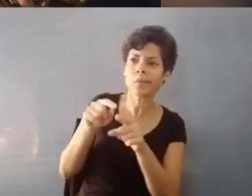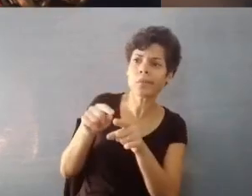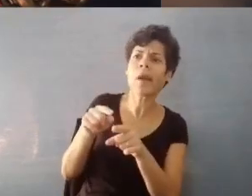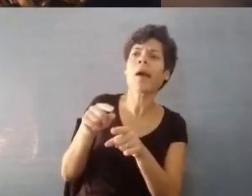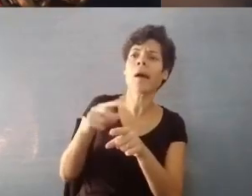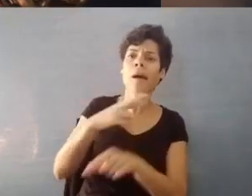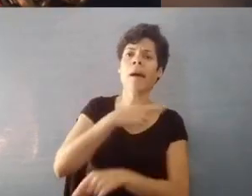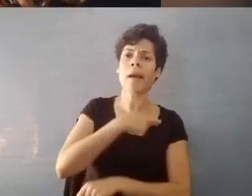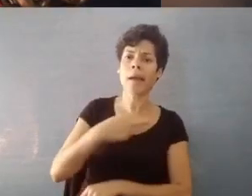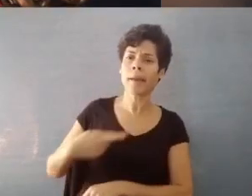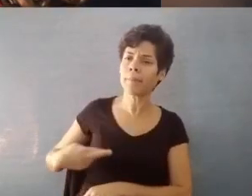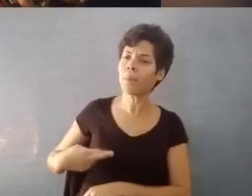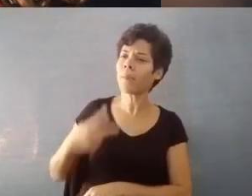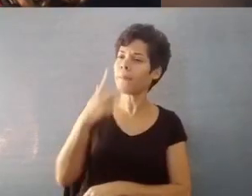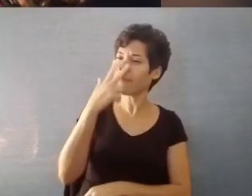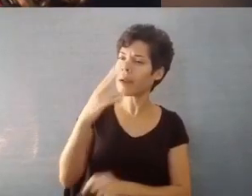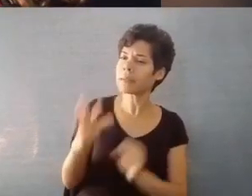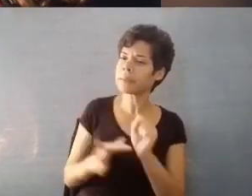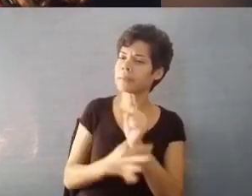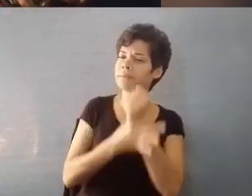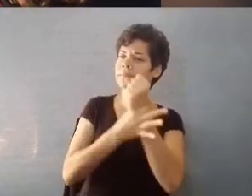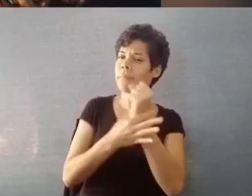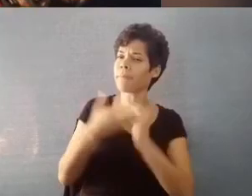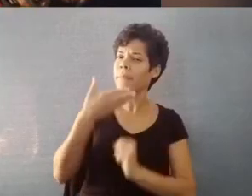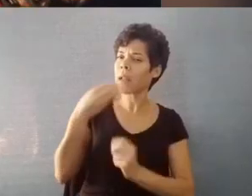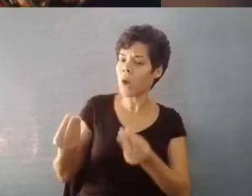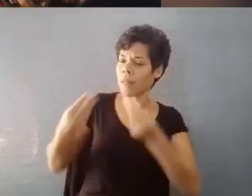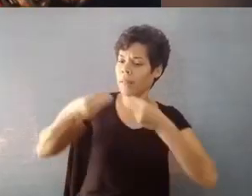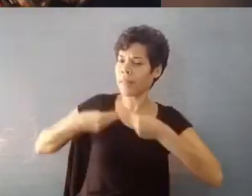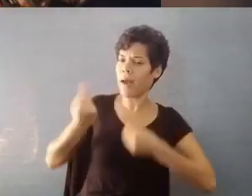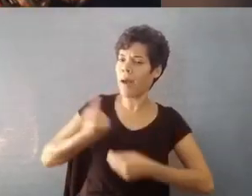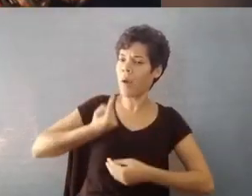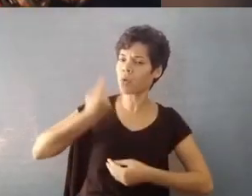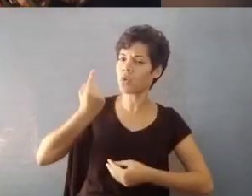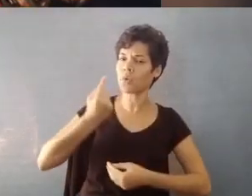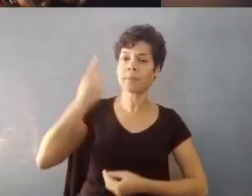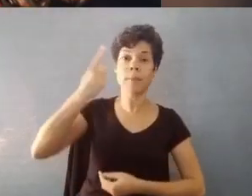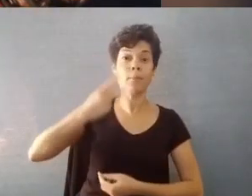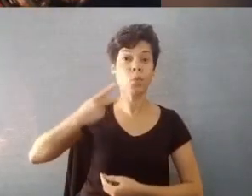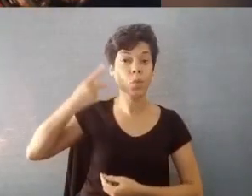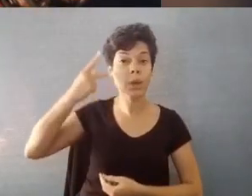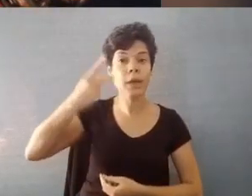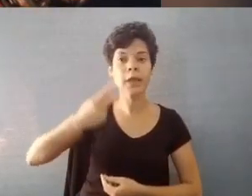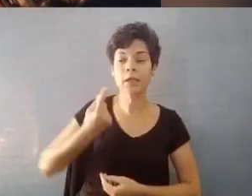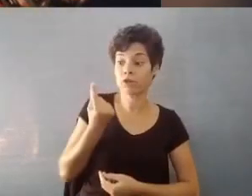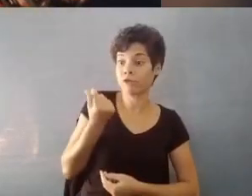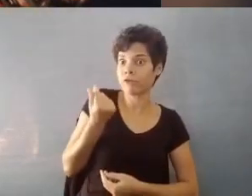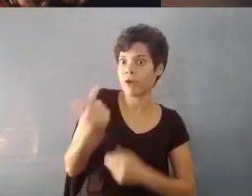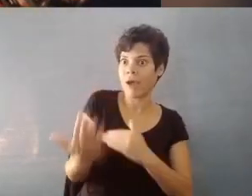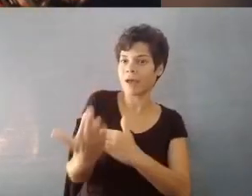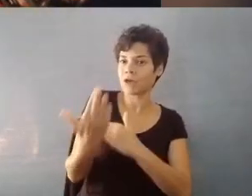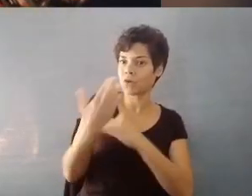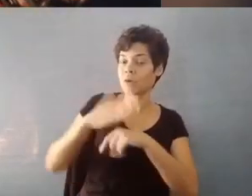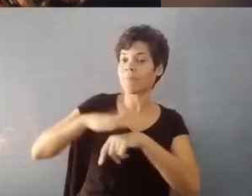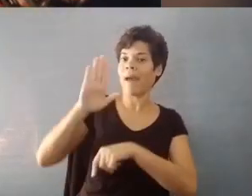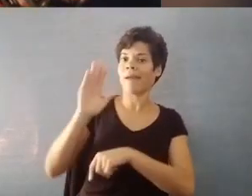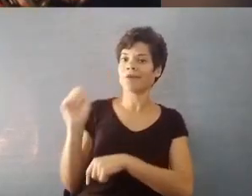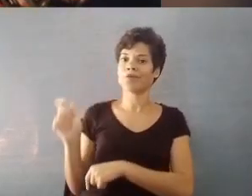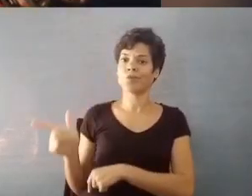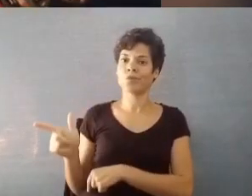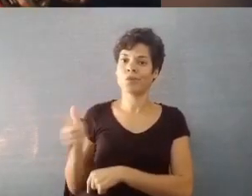República poderia assegurar mais autonomia política e financeira para